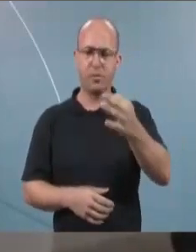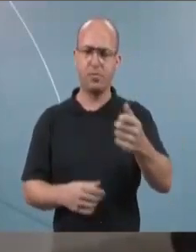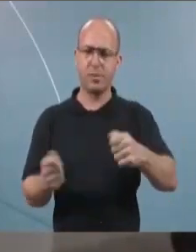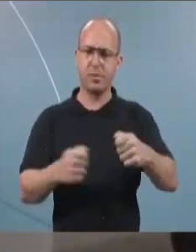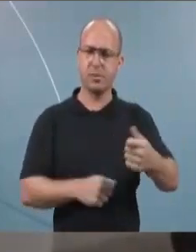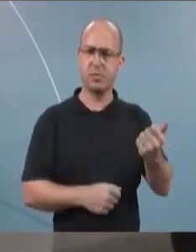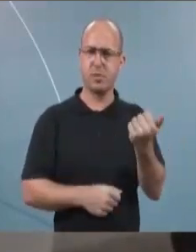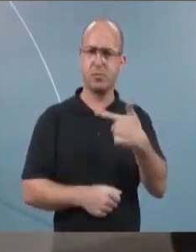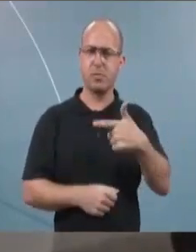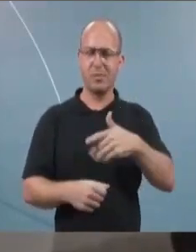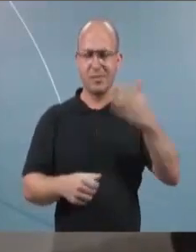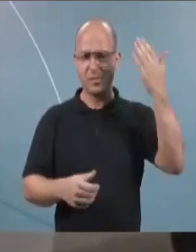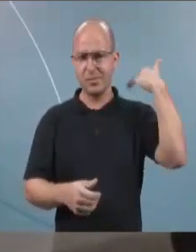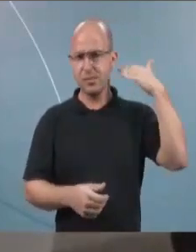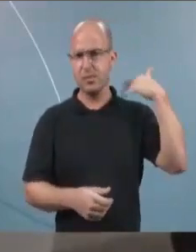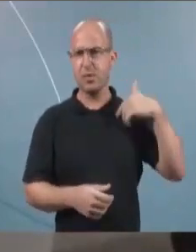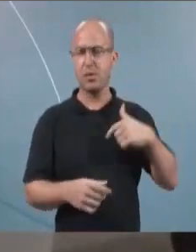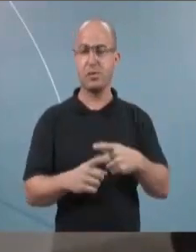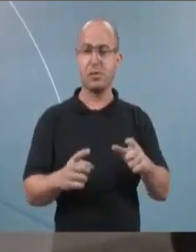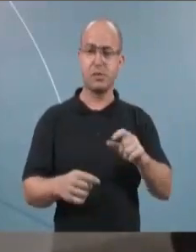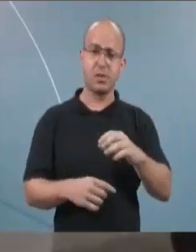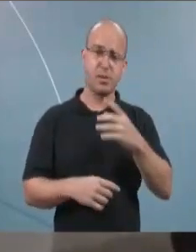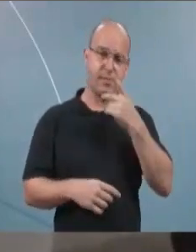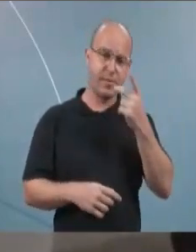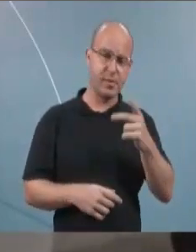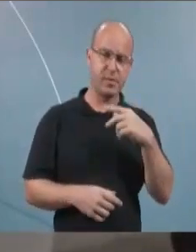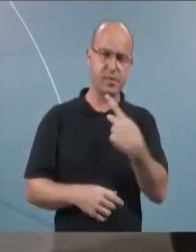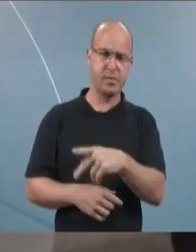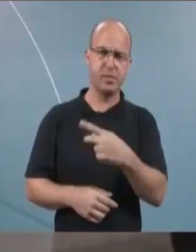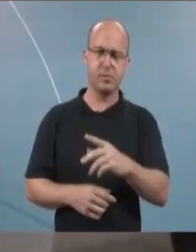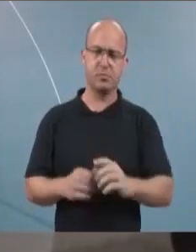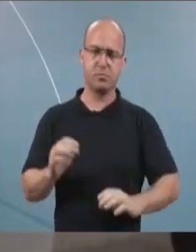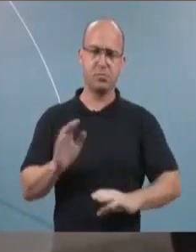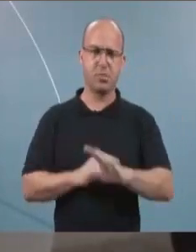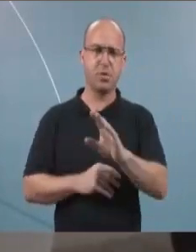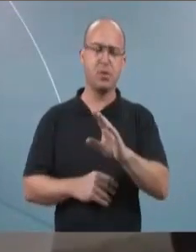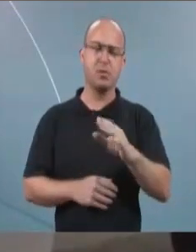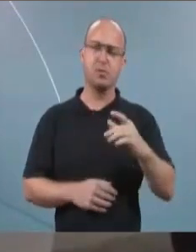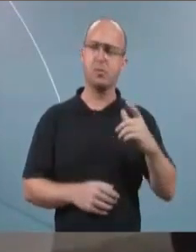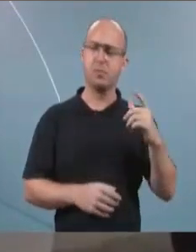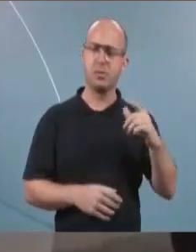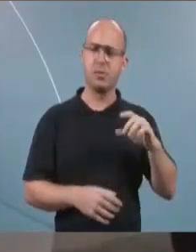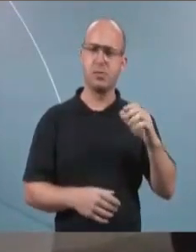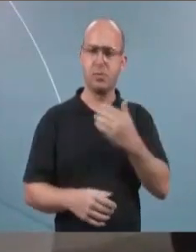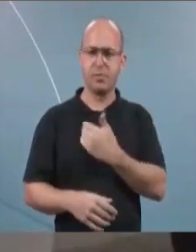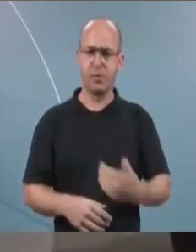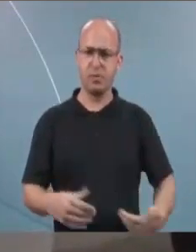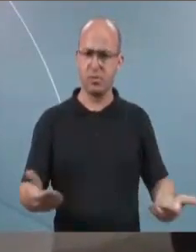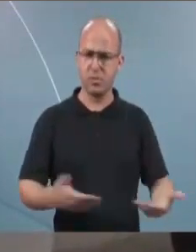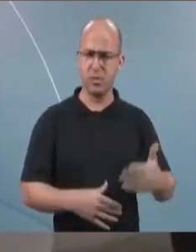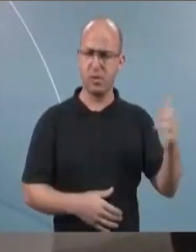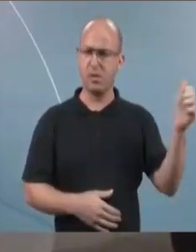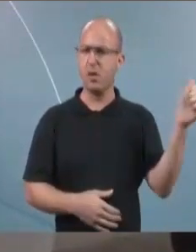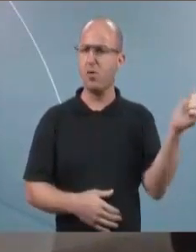esse argumento dele prevalecer Como o governo atual é péssimo péssimo